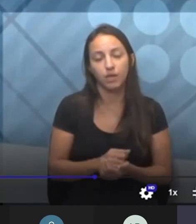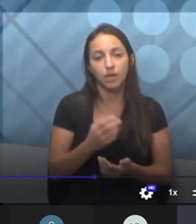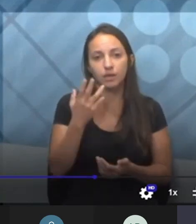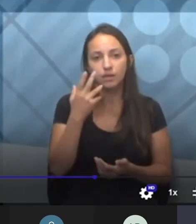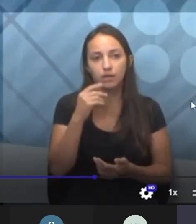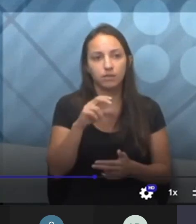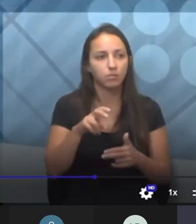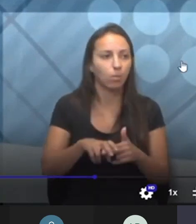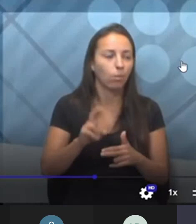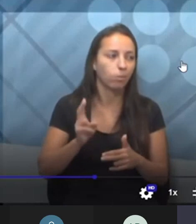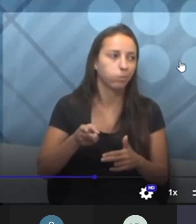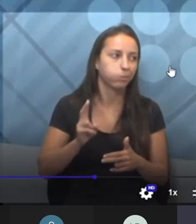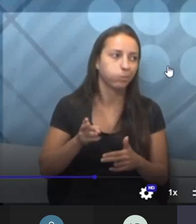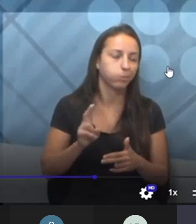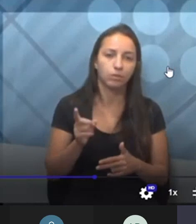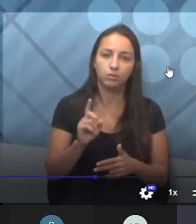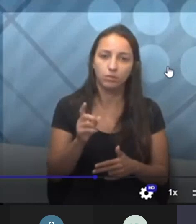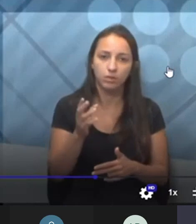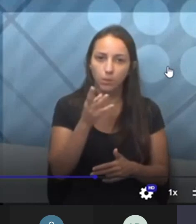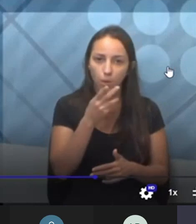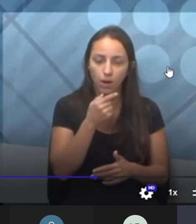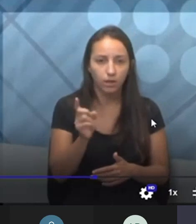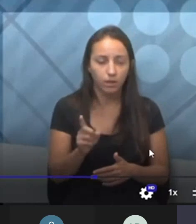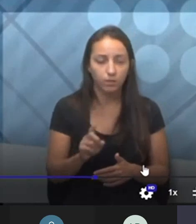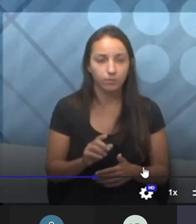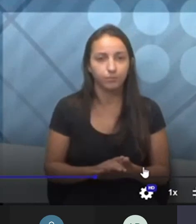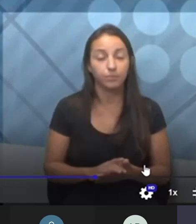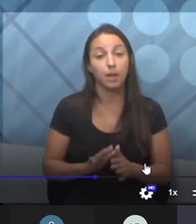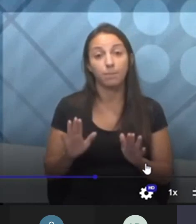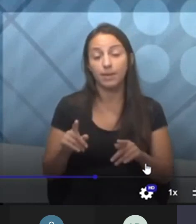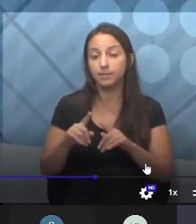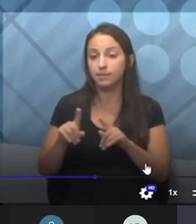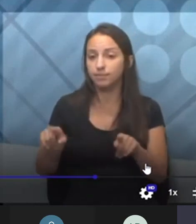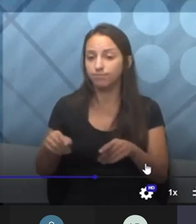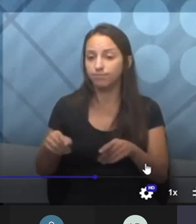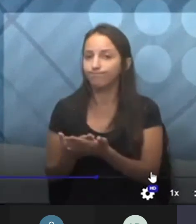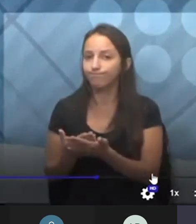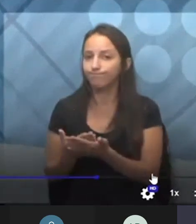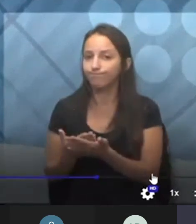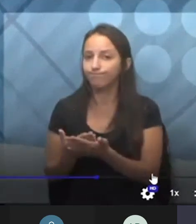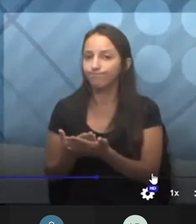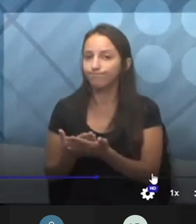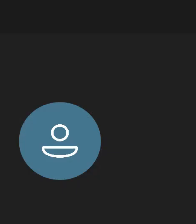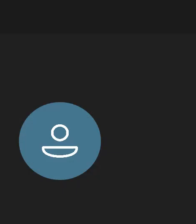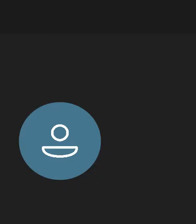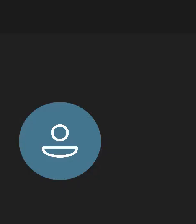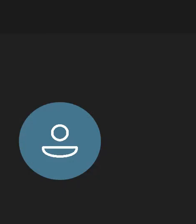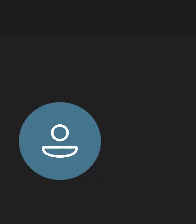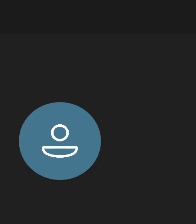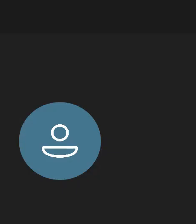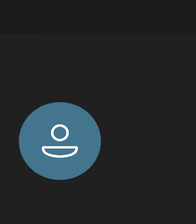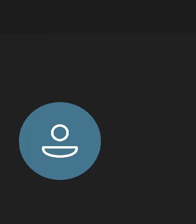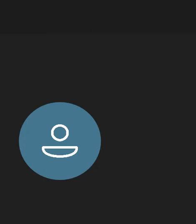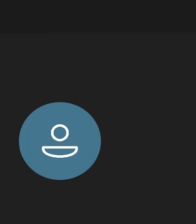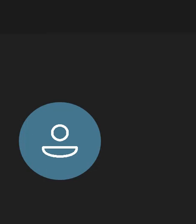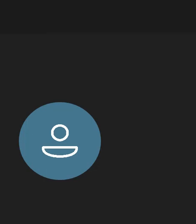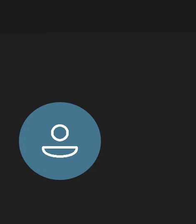criança fica tanto tempo sentada quanto na sala de aula, né? Então, que dá aquele problema.